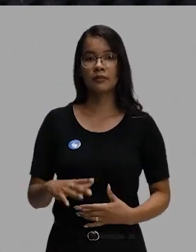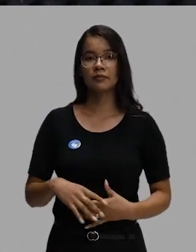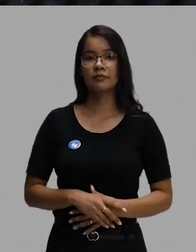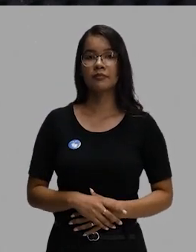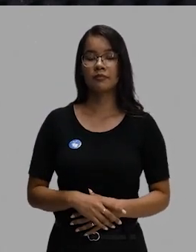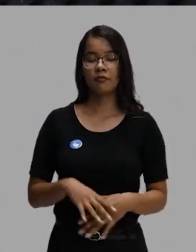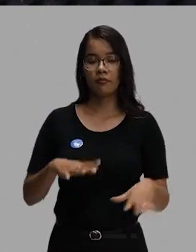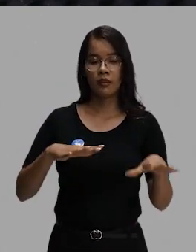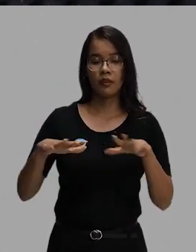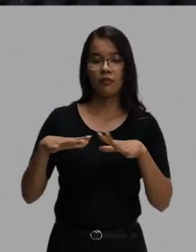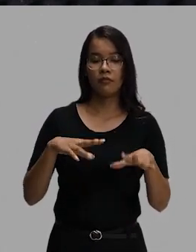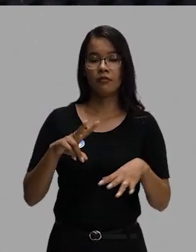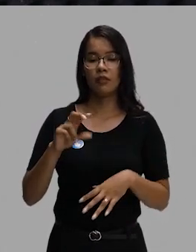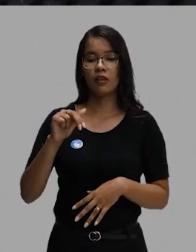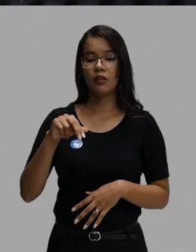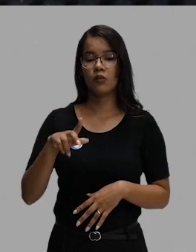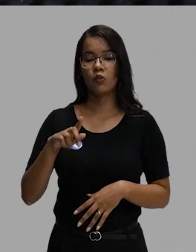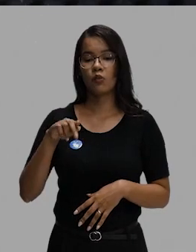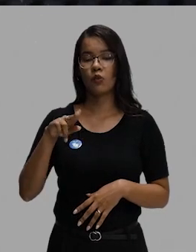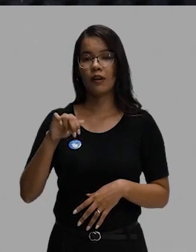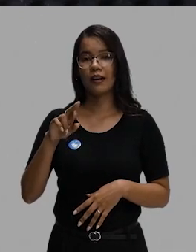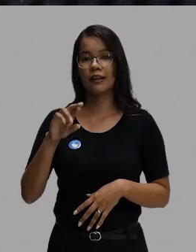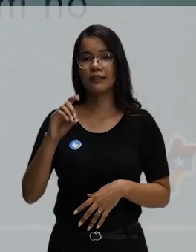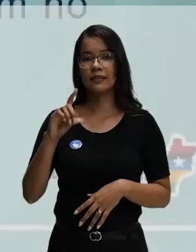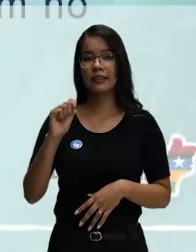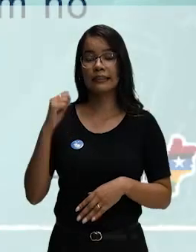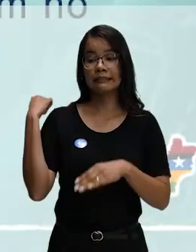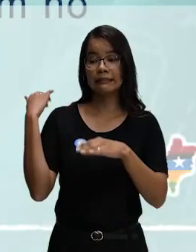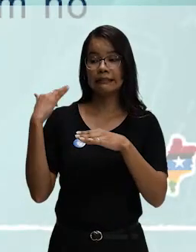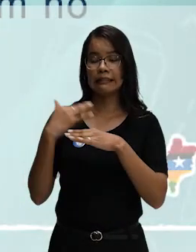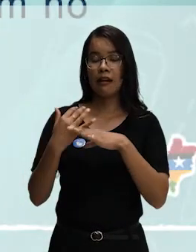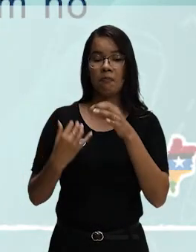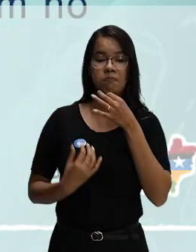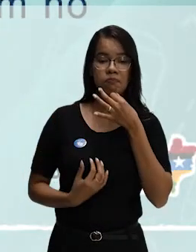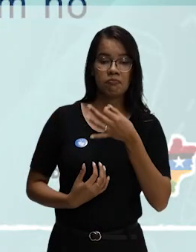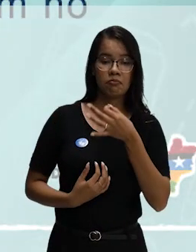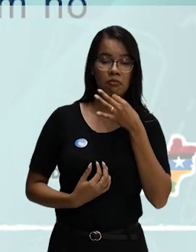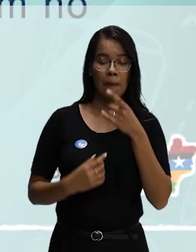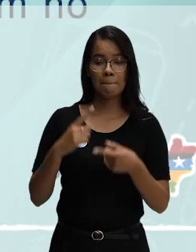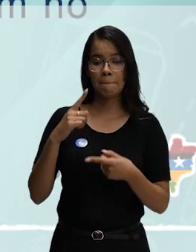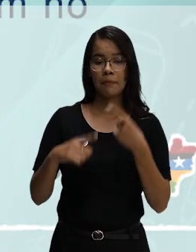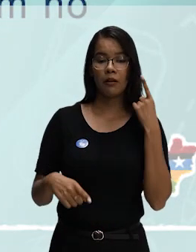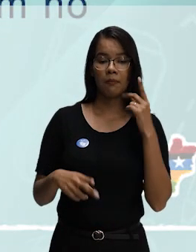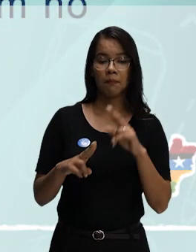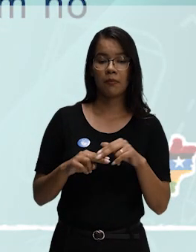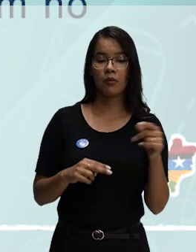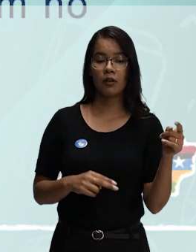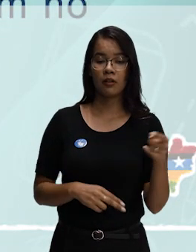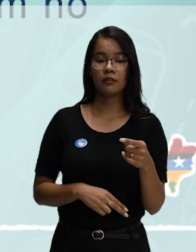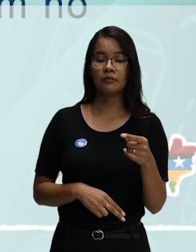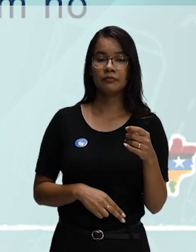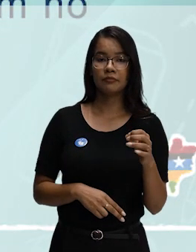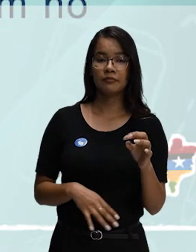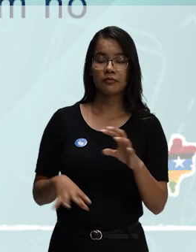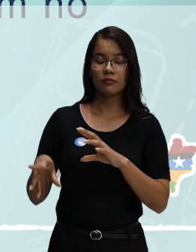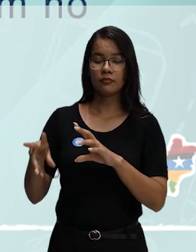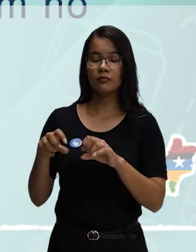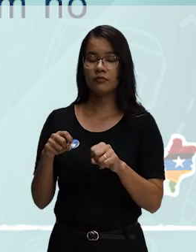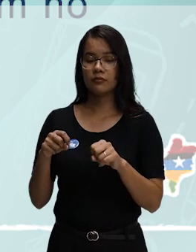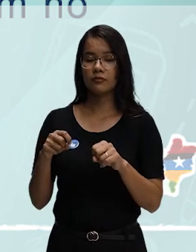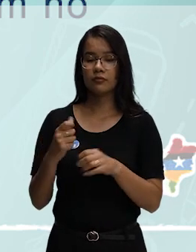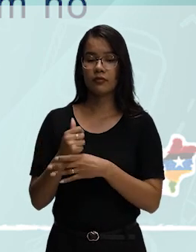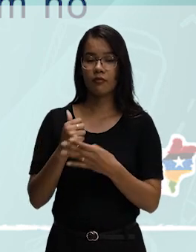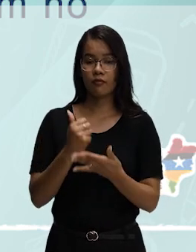E o movimento de vanguarda, ele traz essa sugestão de ruptura. Por isso que ele recorre a esses movimentos de